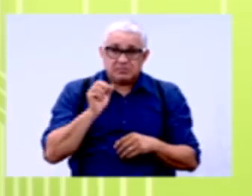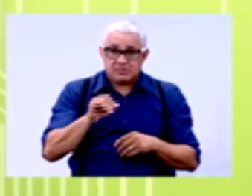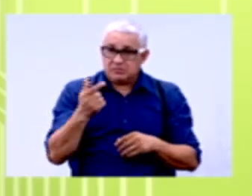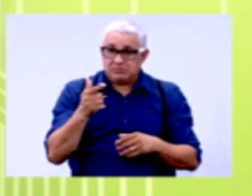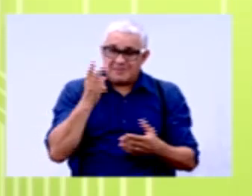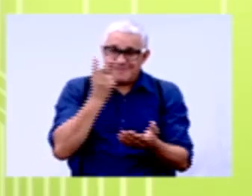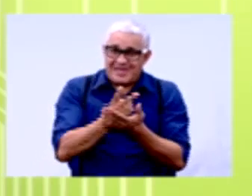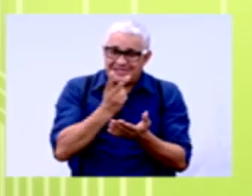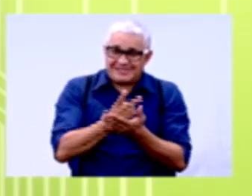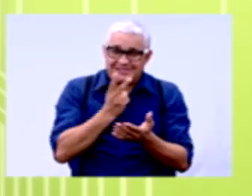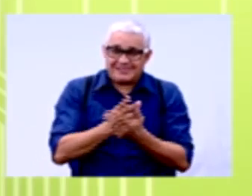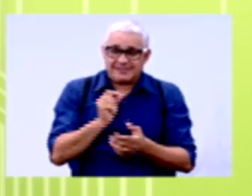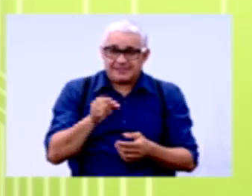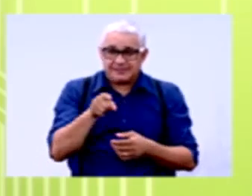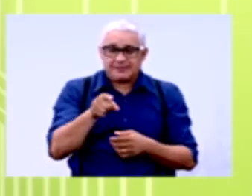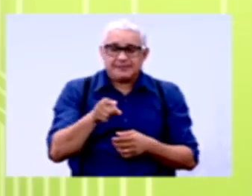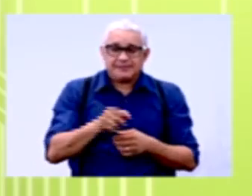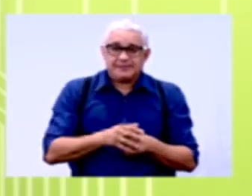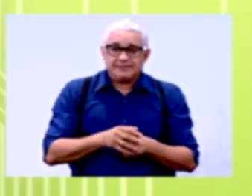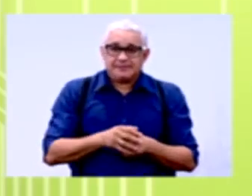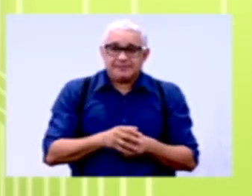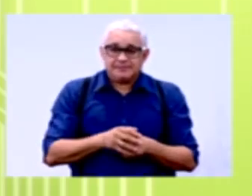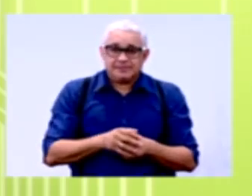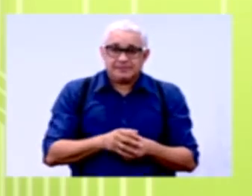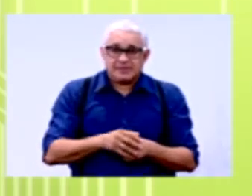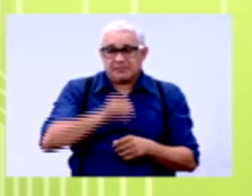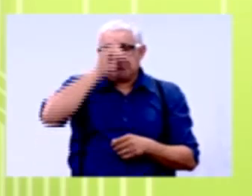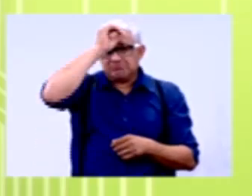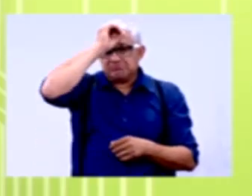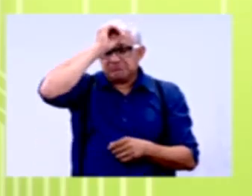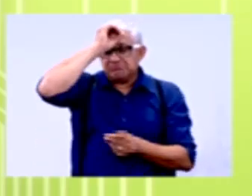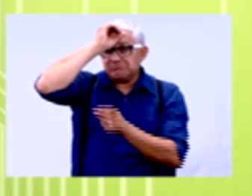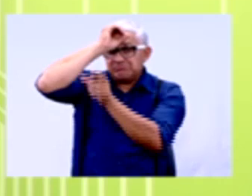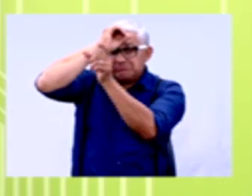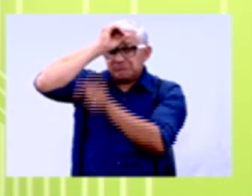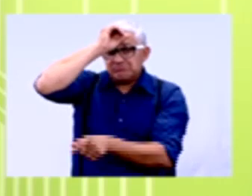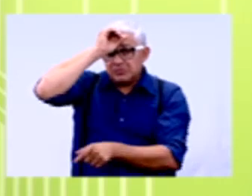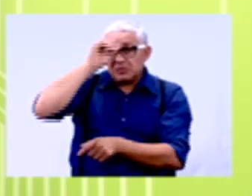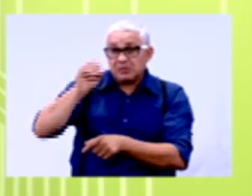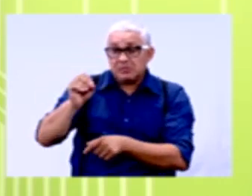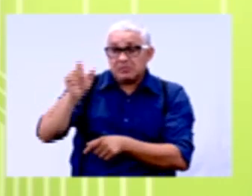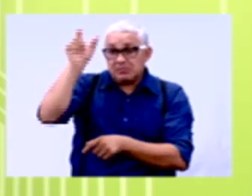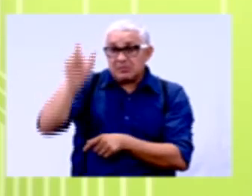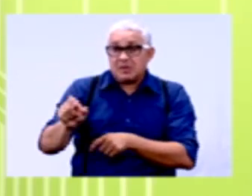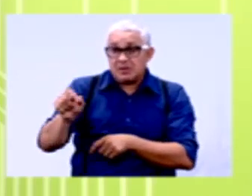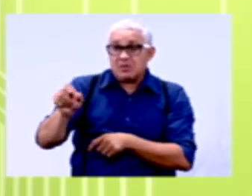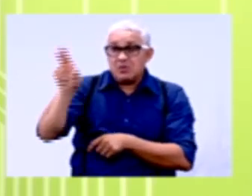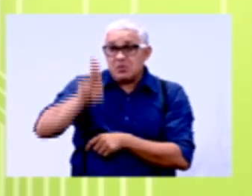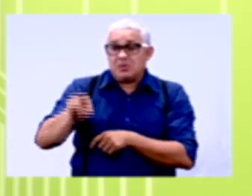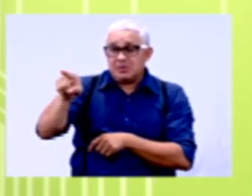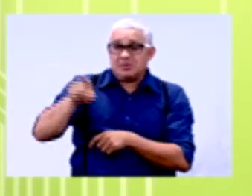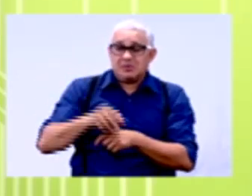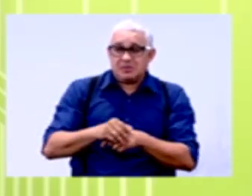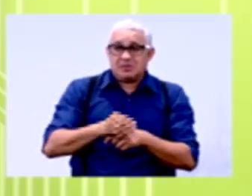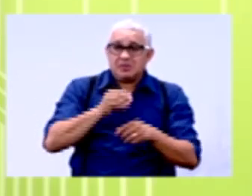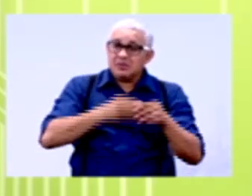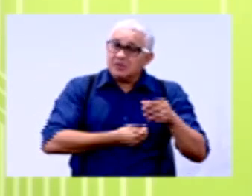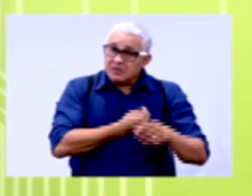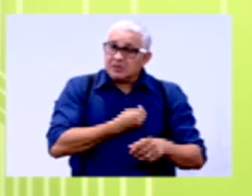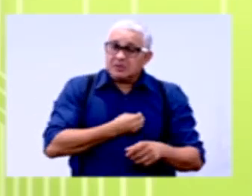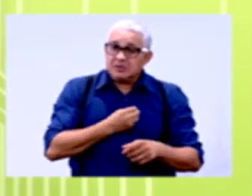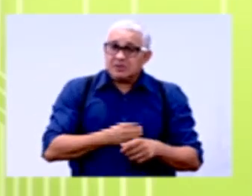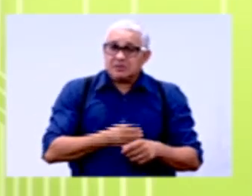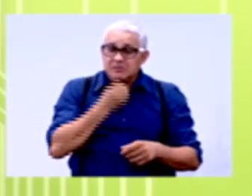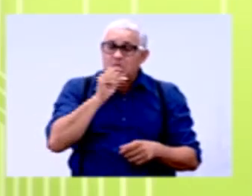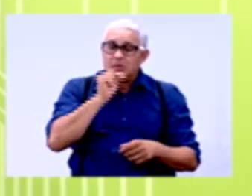ali, você praticamente não vai saber qual que é o usuário que vai estar logado ali. Então, o ideal da sessão é você gravar, por